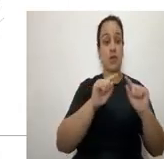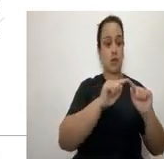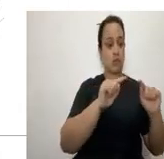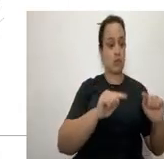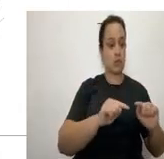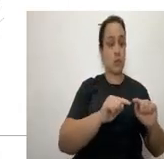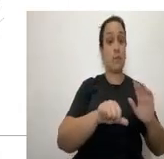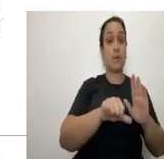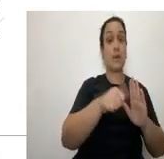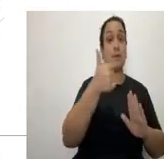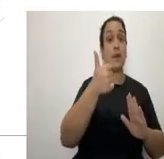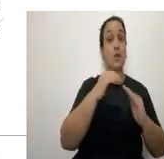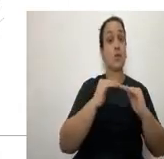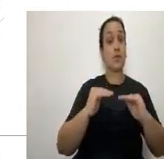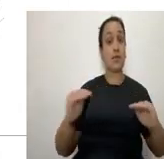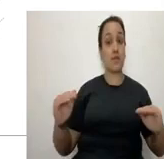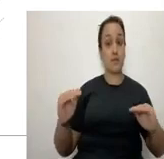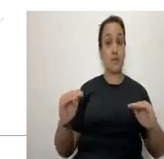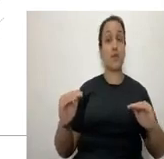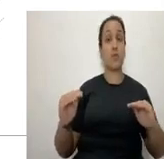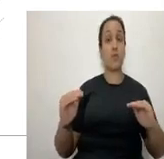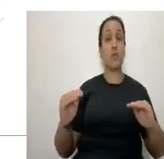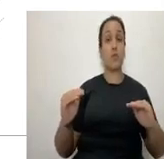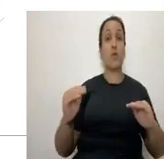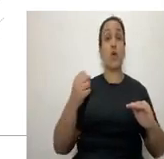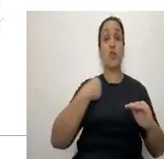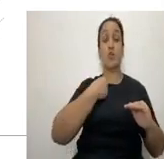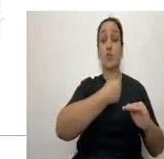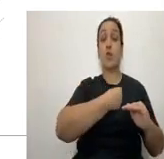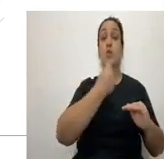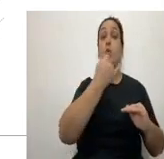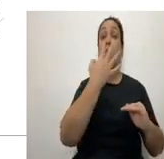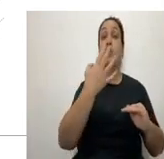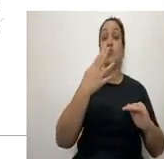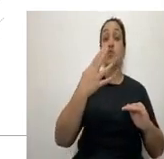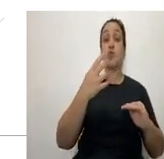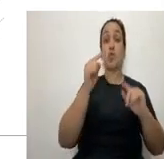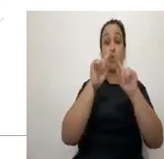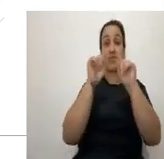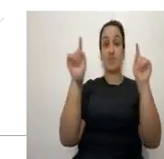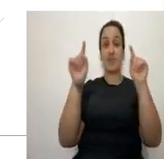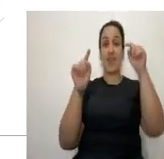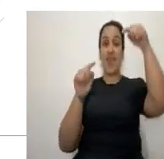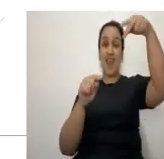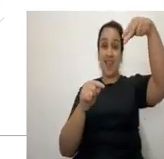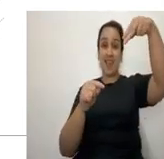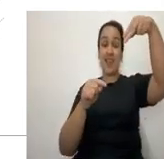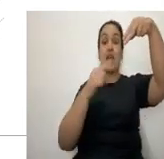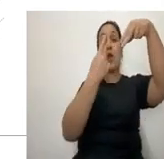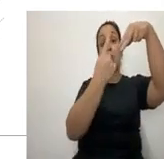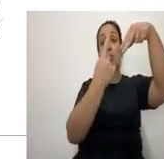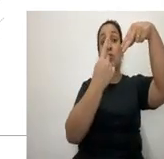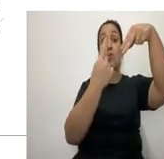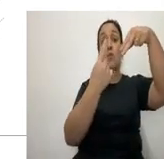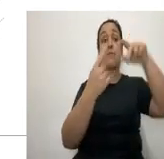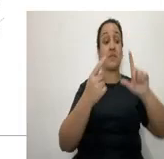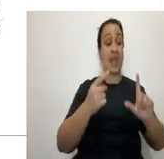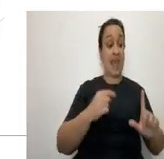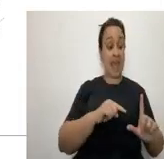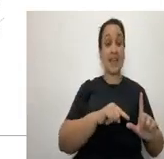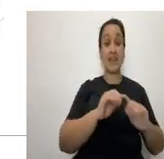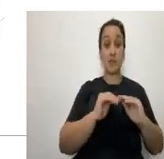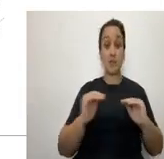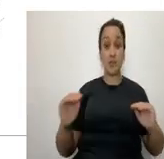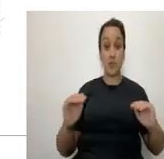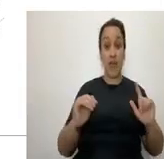ele está no primeiro nível, então o número quântico principal vai ser 1. Ele está